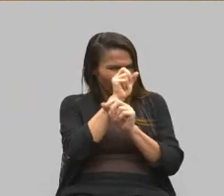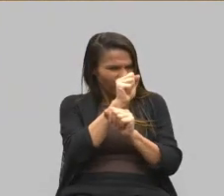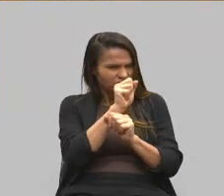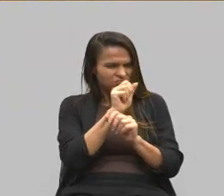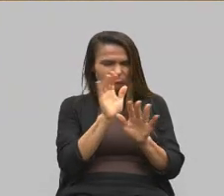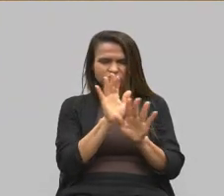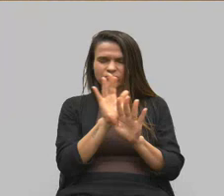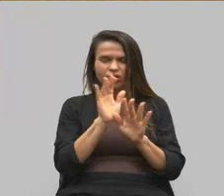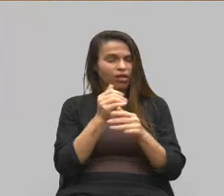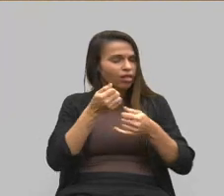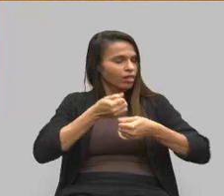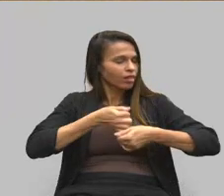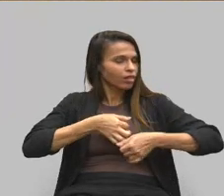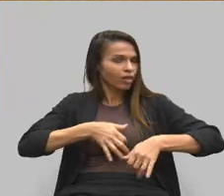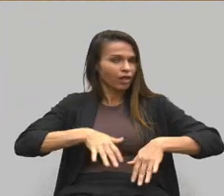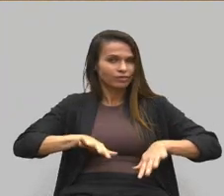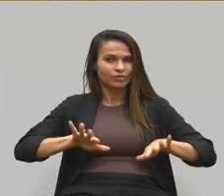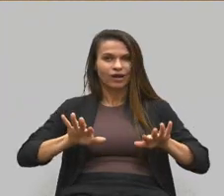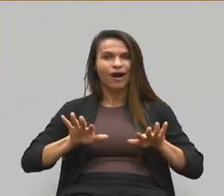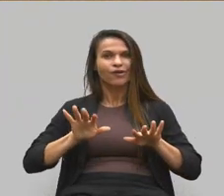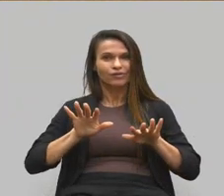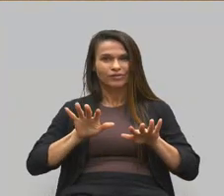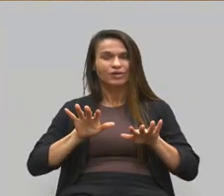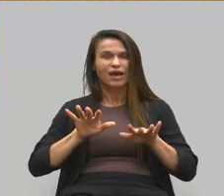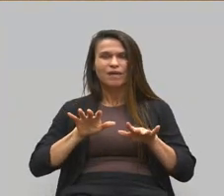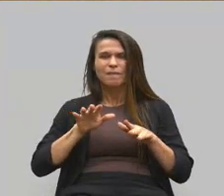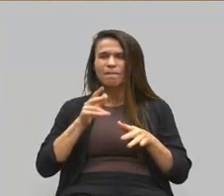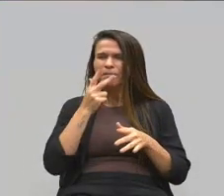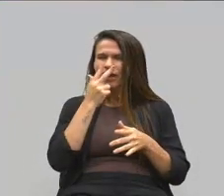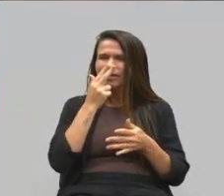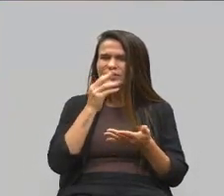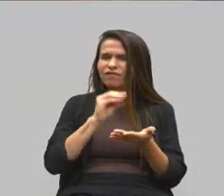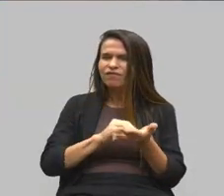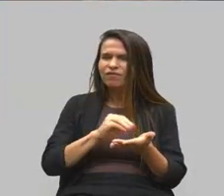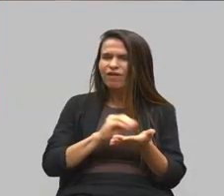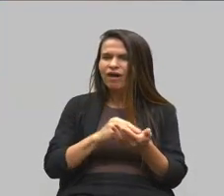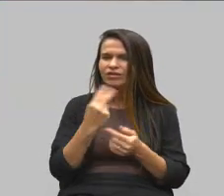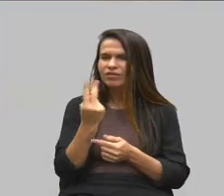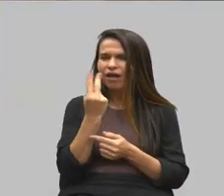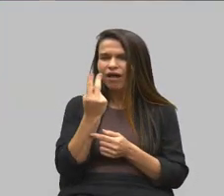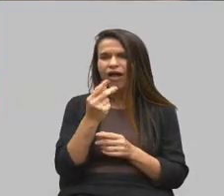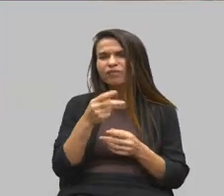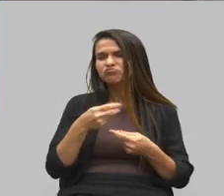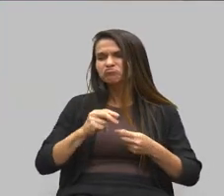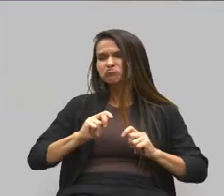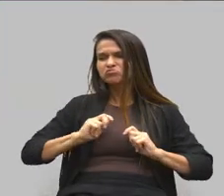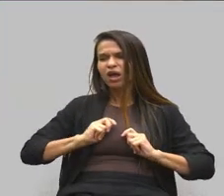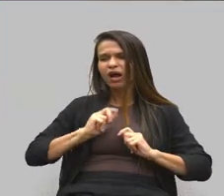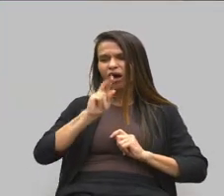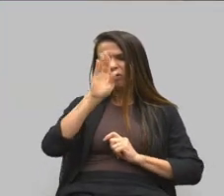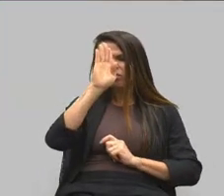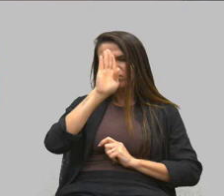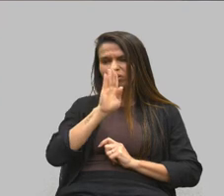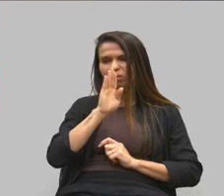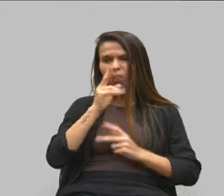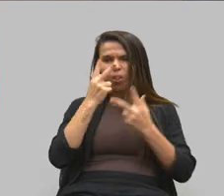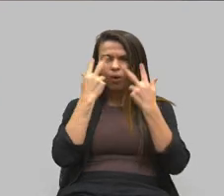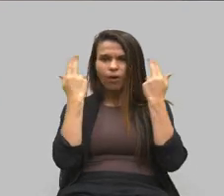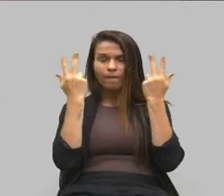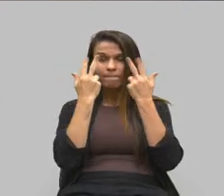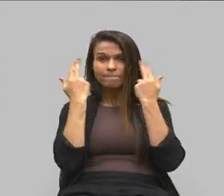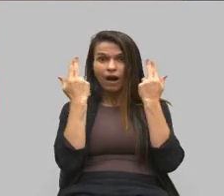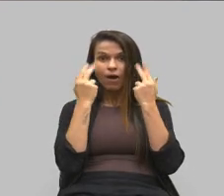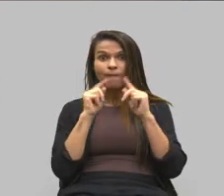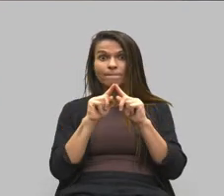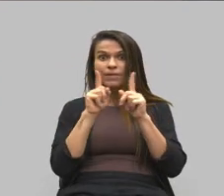muito natural e aí a gente acaba valorizando Porque é tão gratuito é tão normal mas eu quando eu